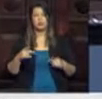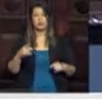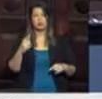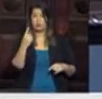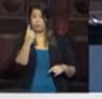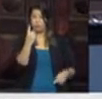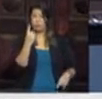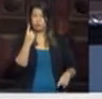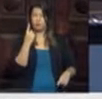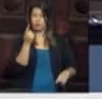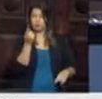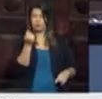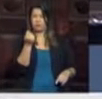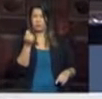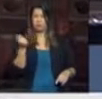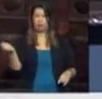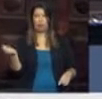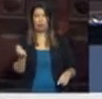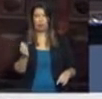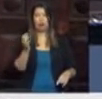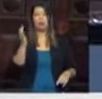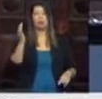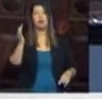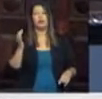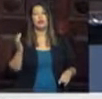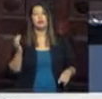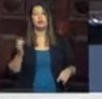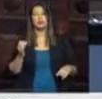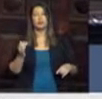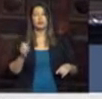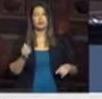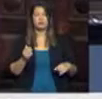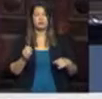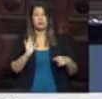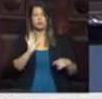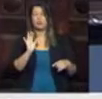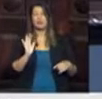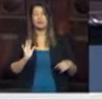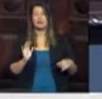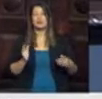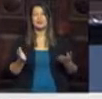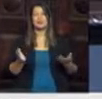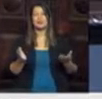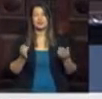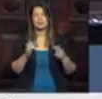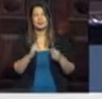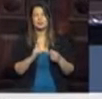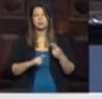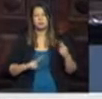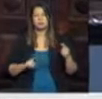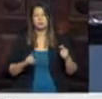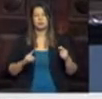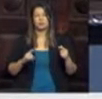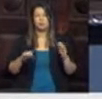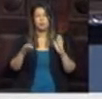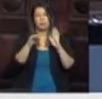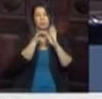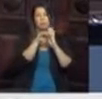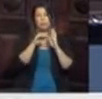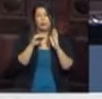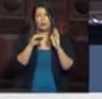valor brutal e dá uma compensação que não chega, na média Brasil,